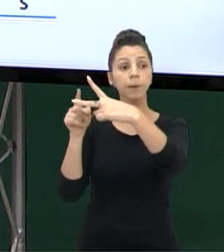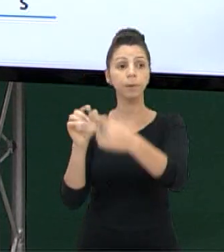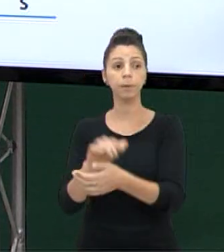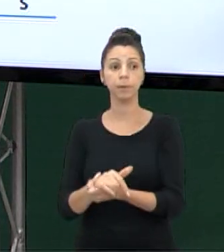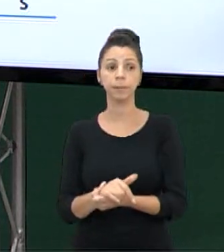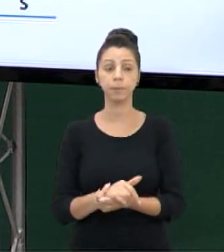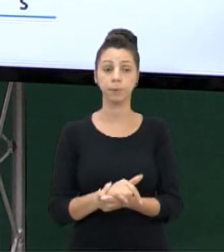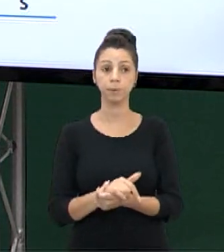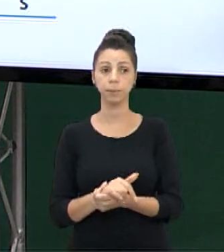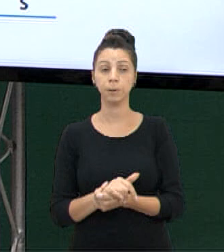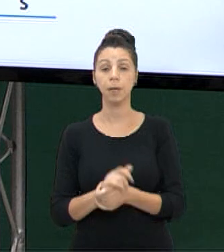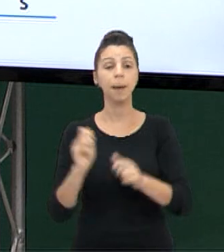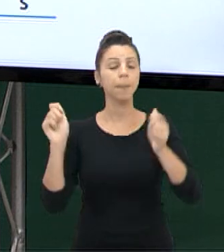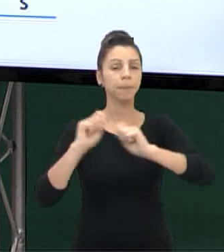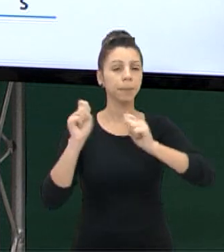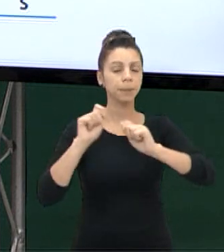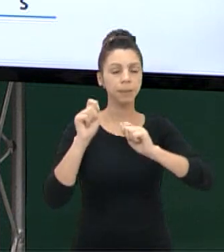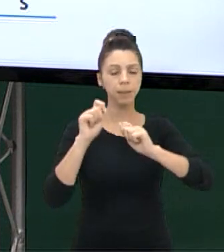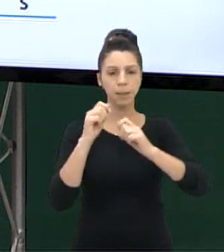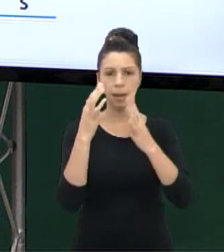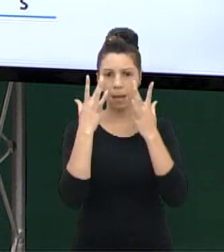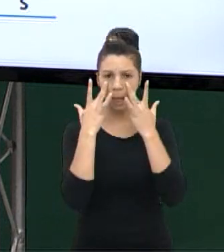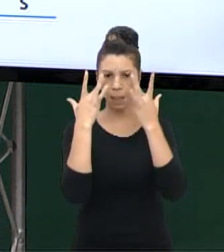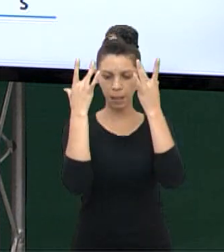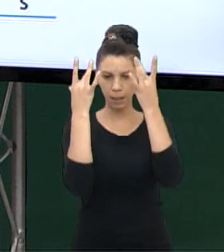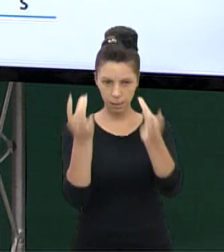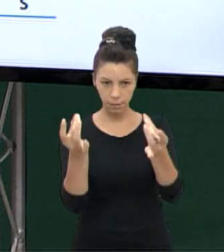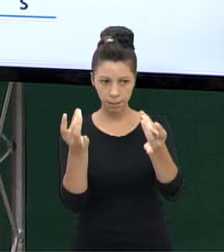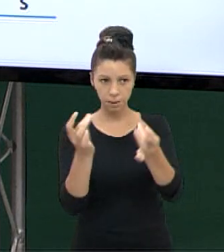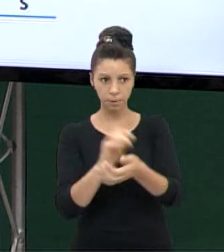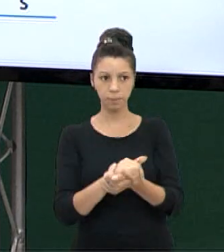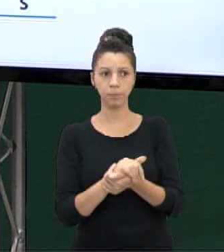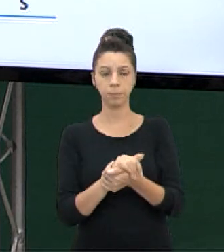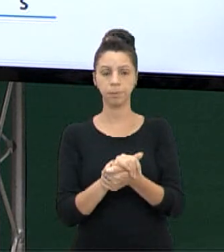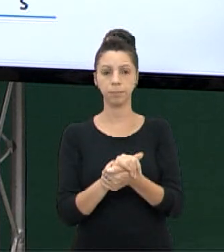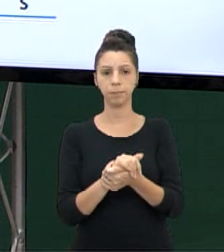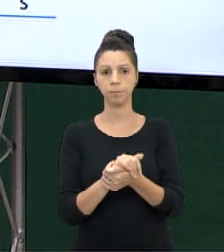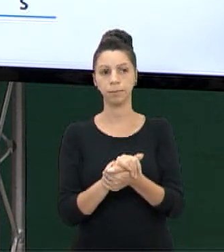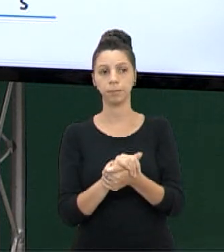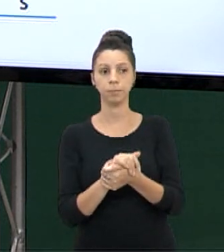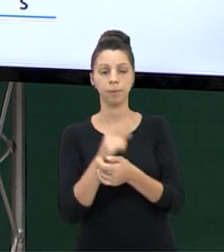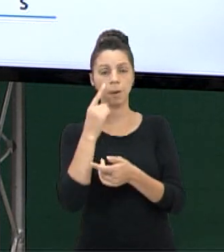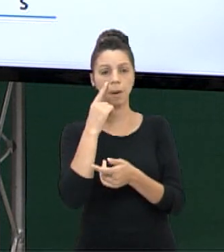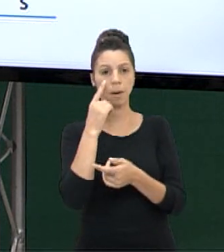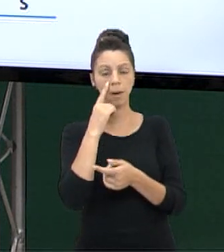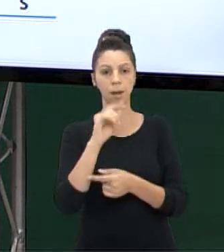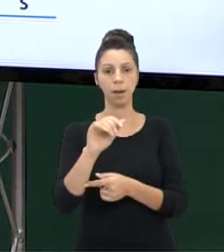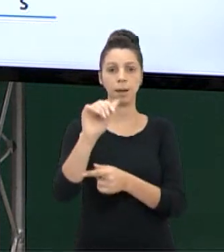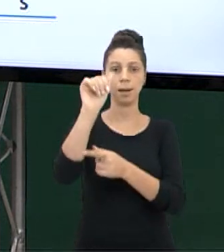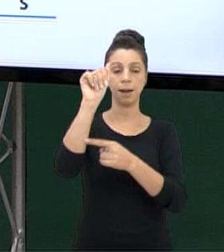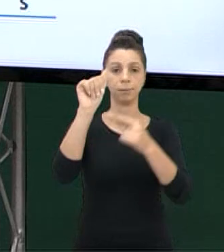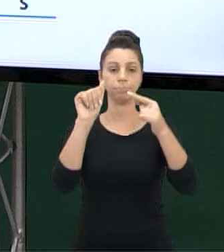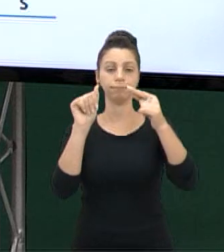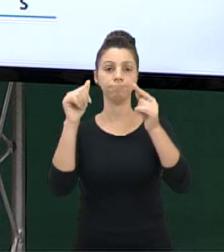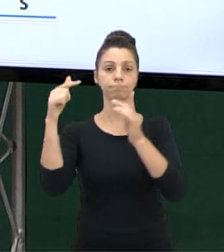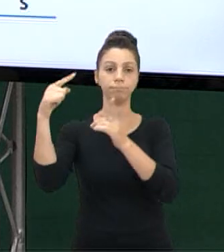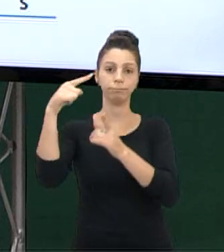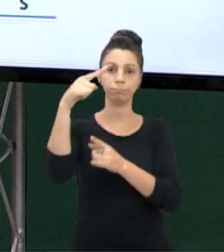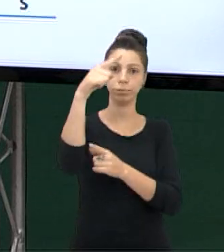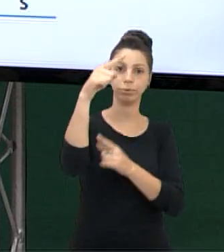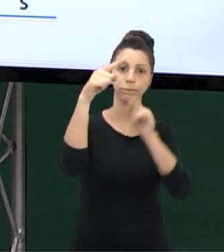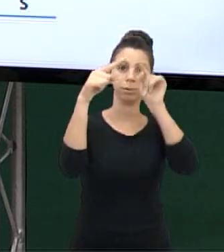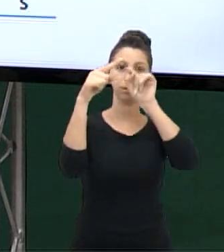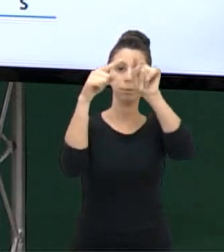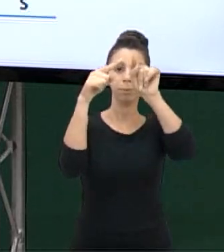você prestar bem atenção, aqui, ó, entre esse pontinho e fizer de repente ali